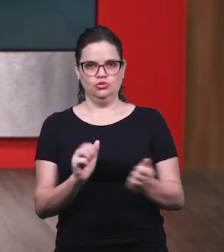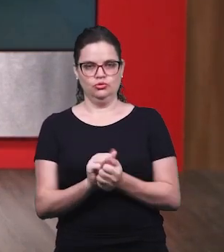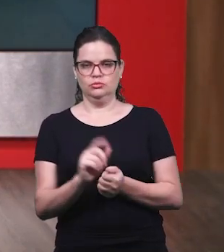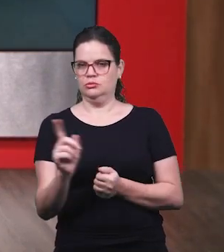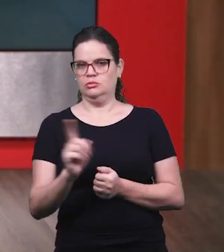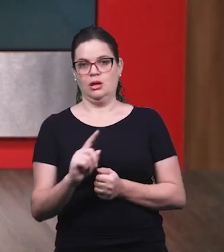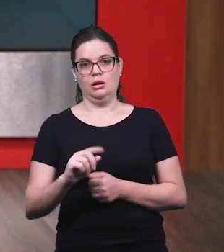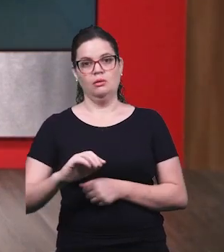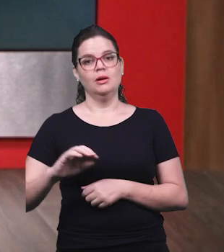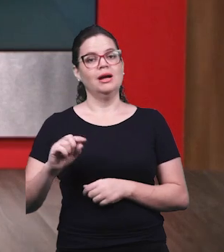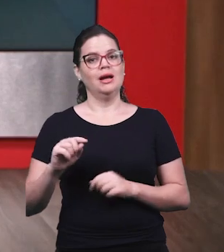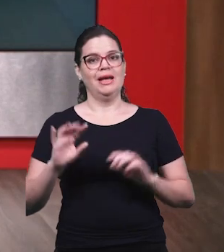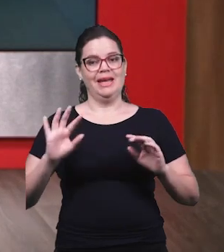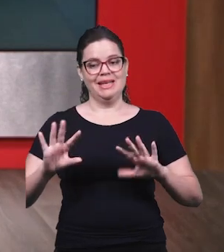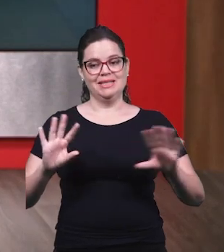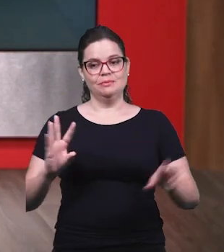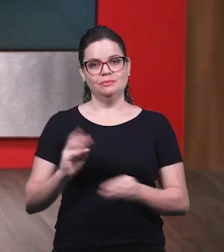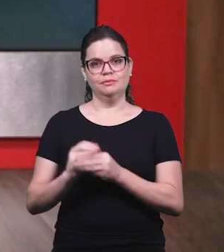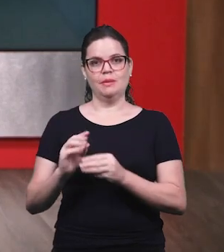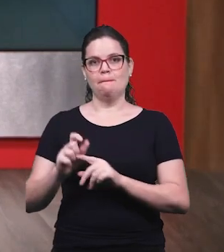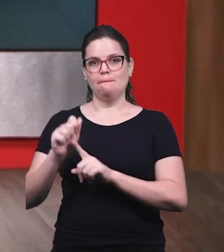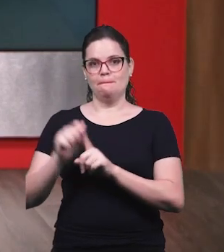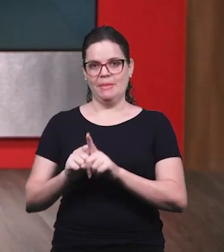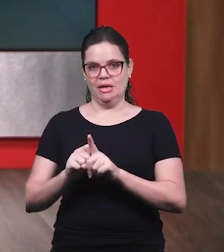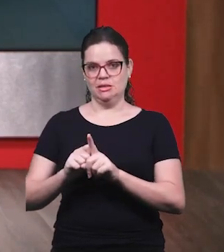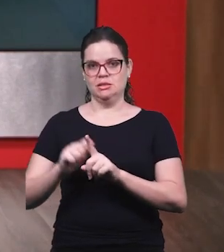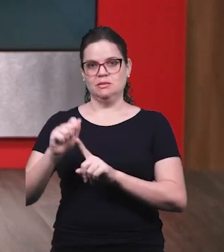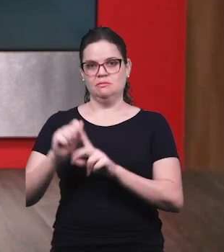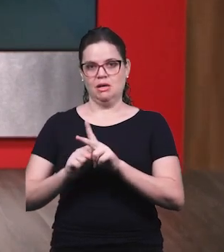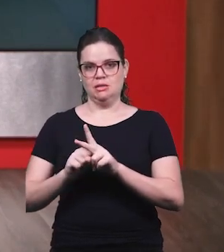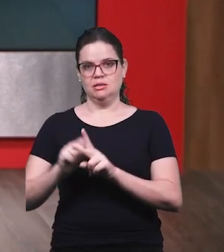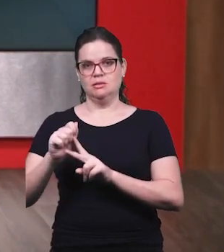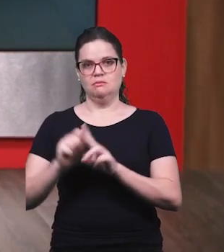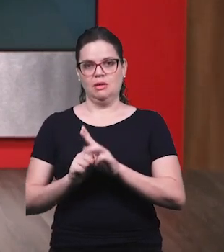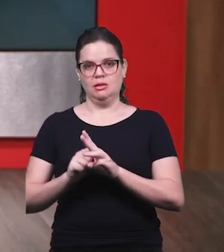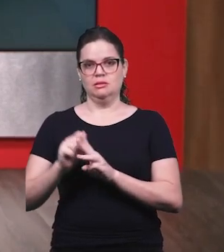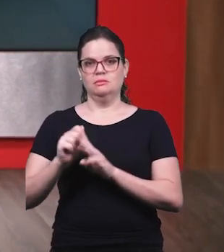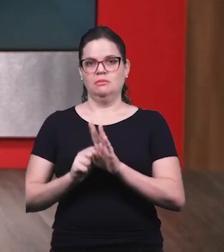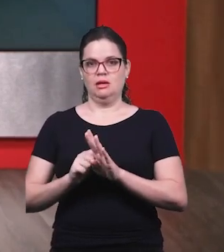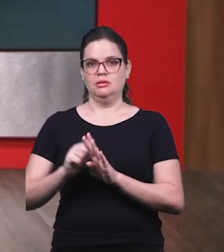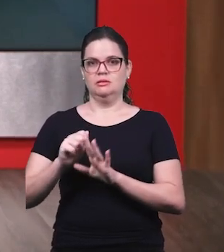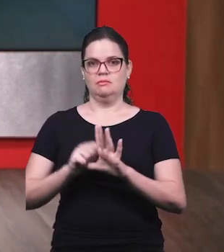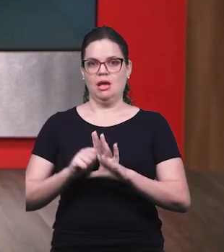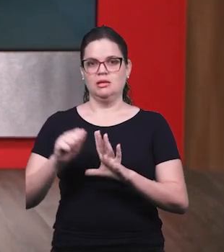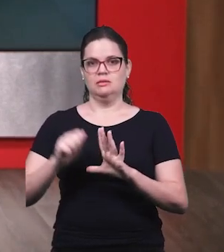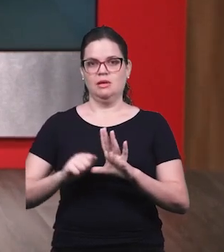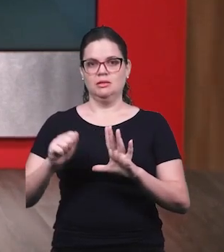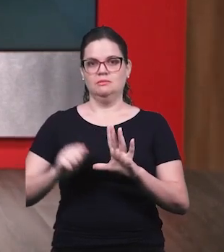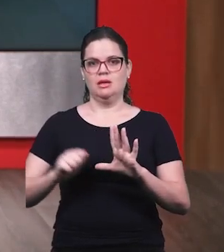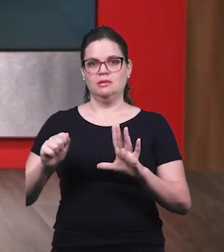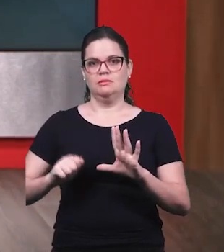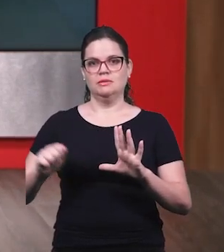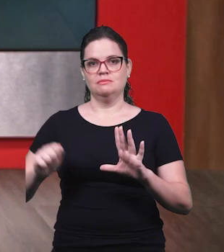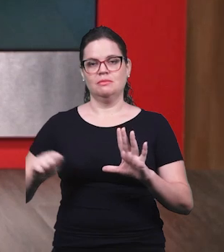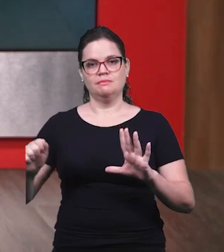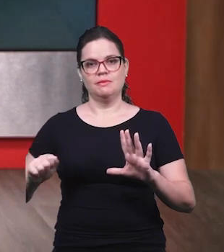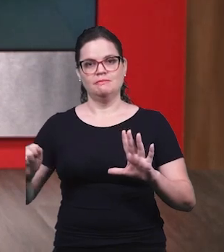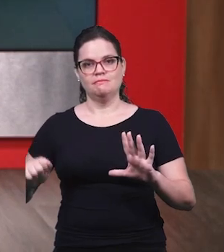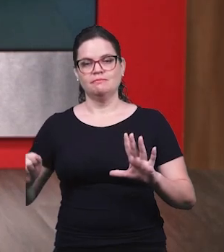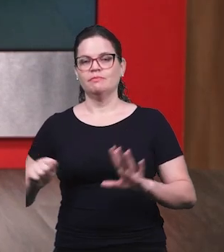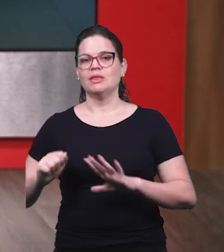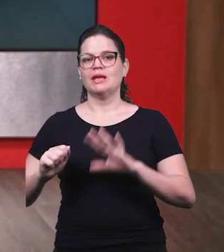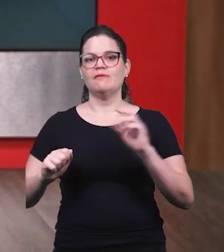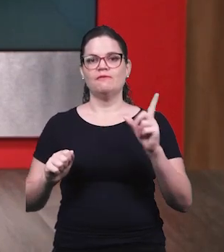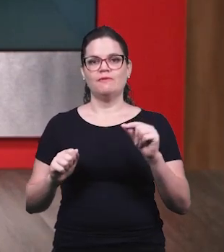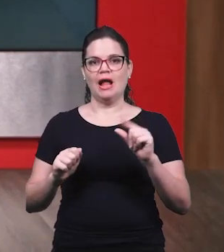Juros compostos, a cada mês ou a cada período combinado, né, em geral, juro mensal,